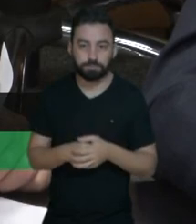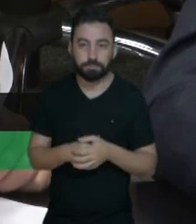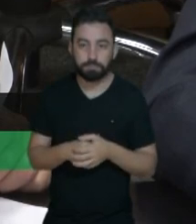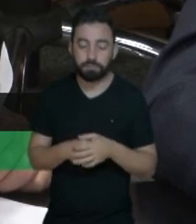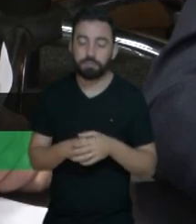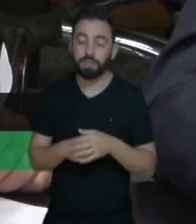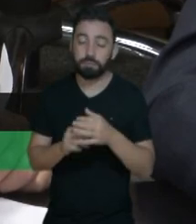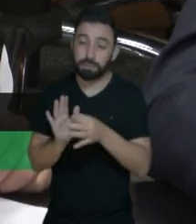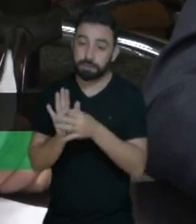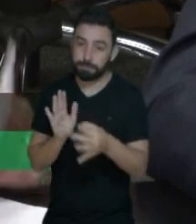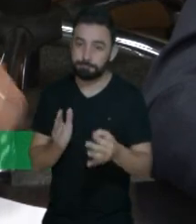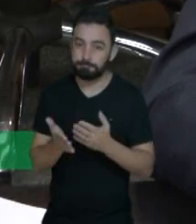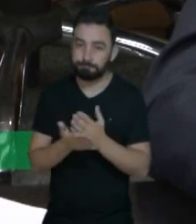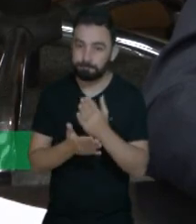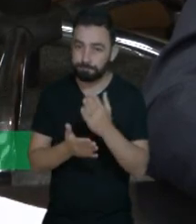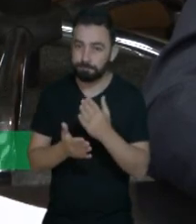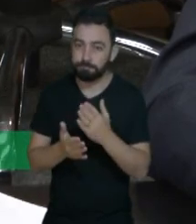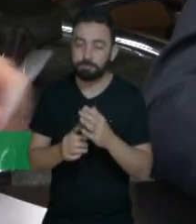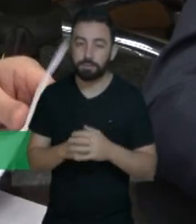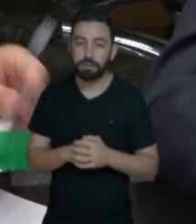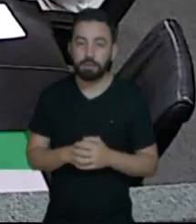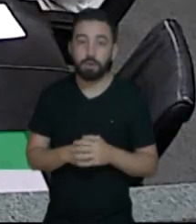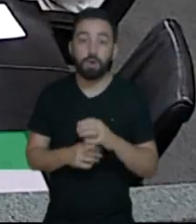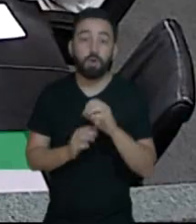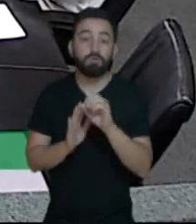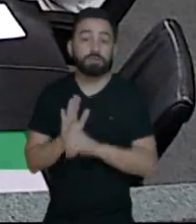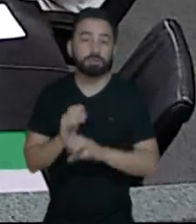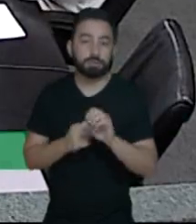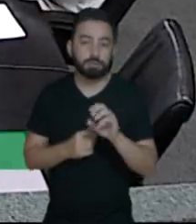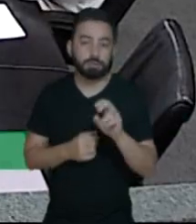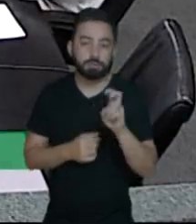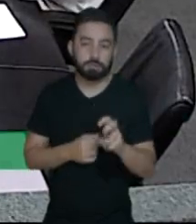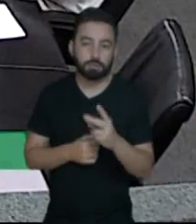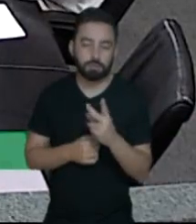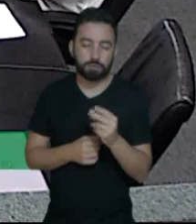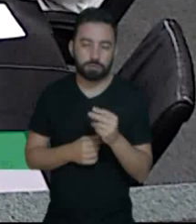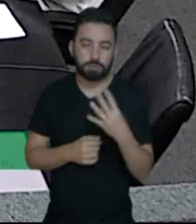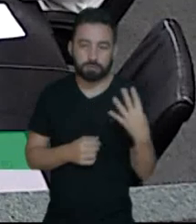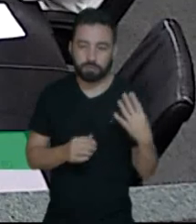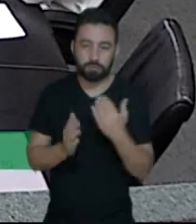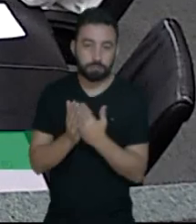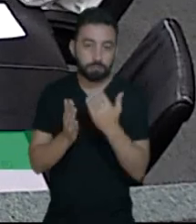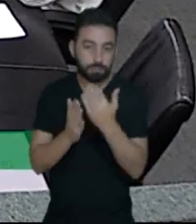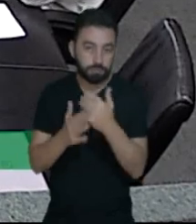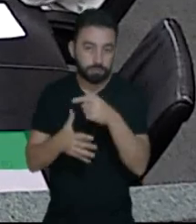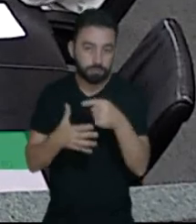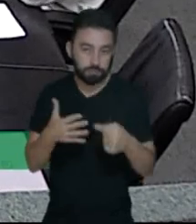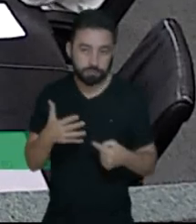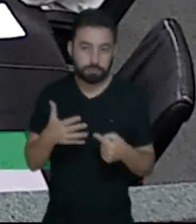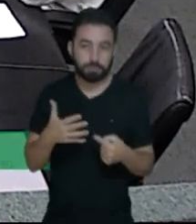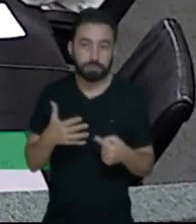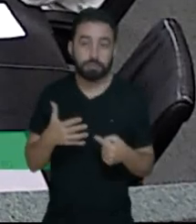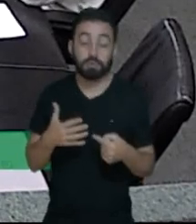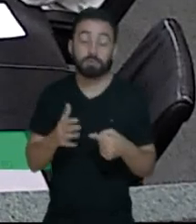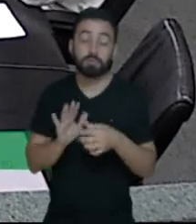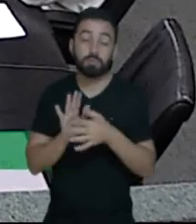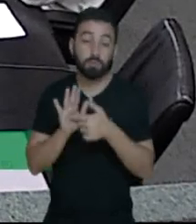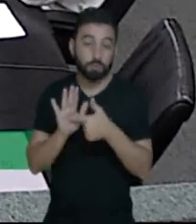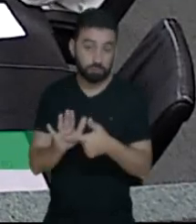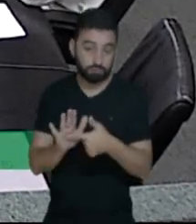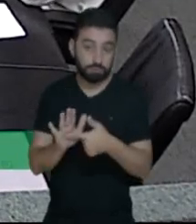pela aprovação da matéria Ofício 005/2022 Extra pauta apresentado pelo Deputado Fabiano da